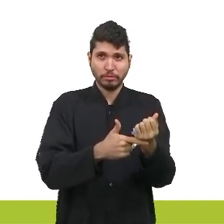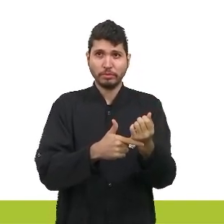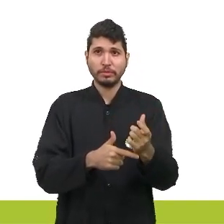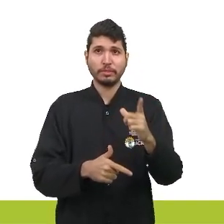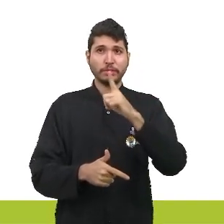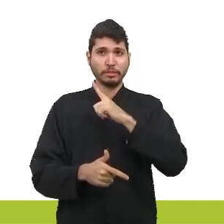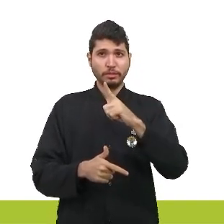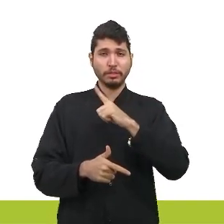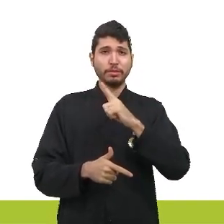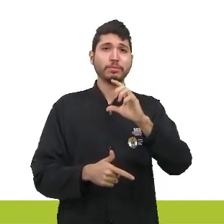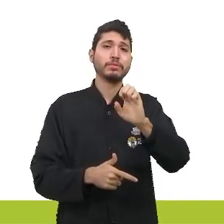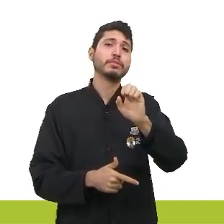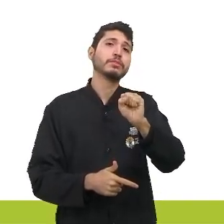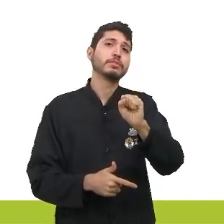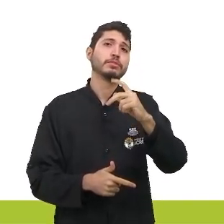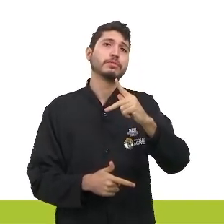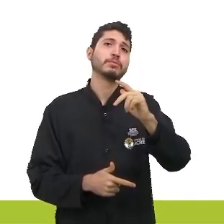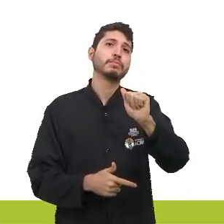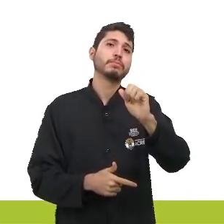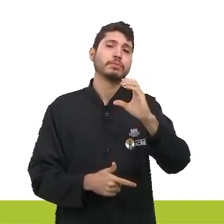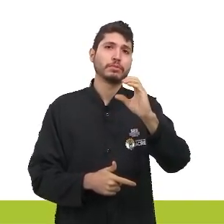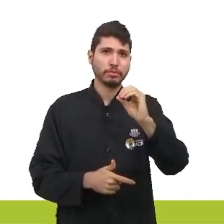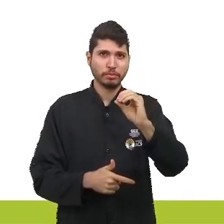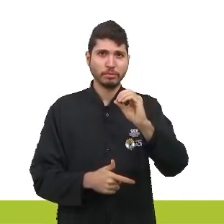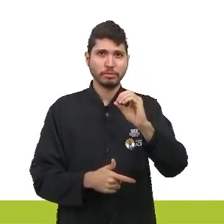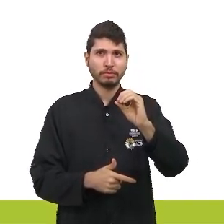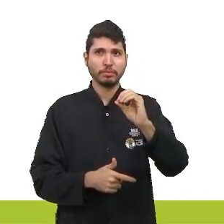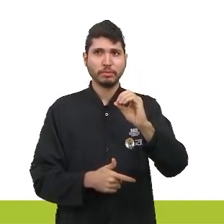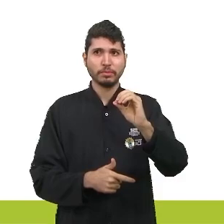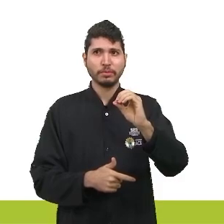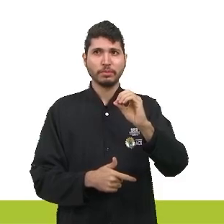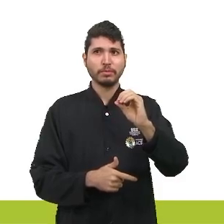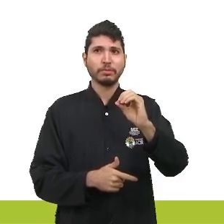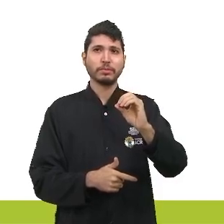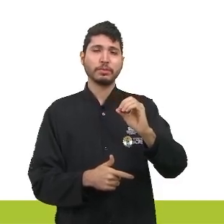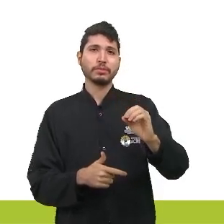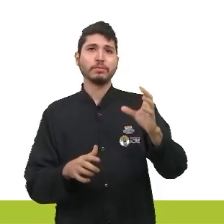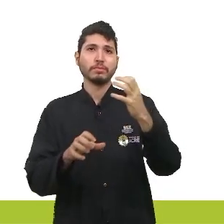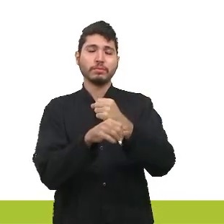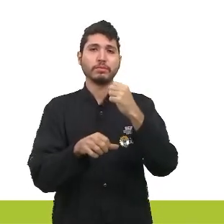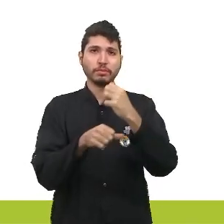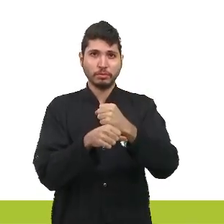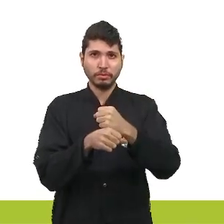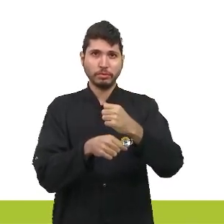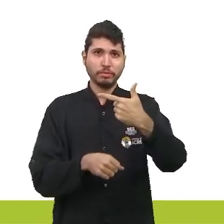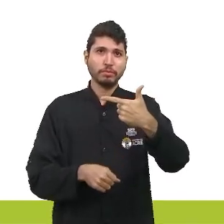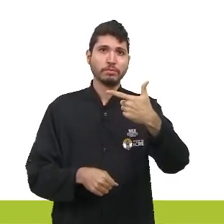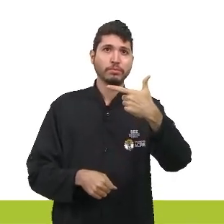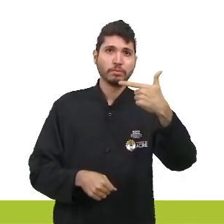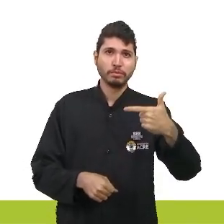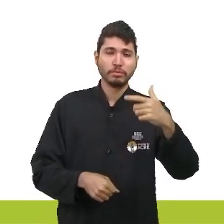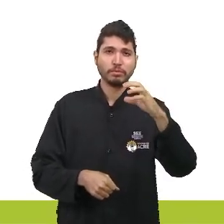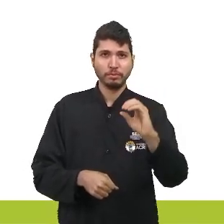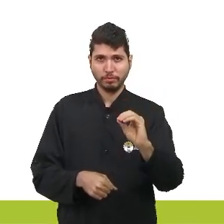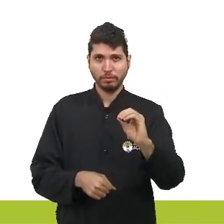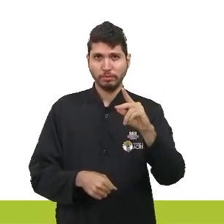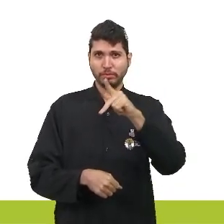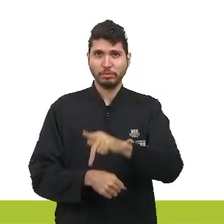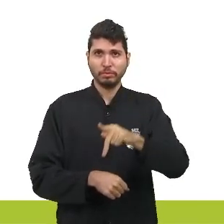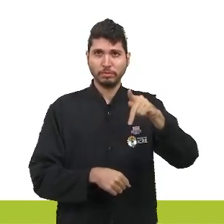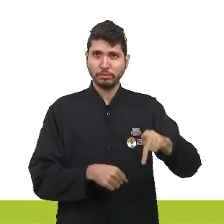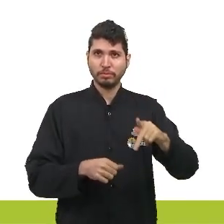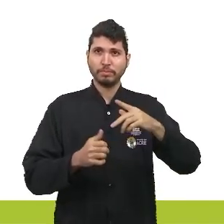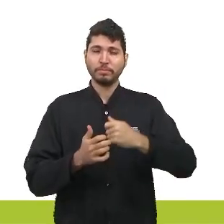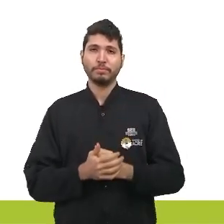espaço amostral de 220 professores. Então, essa questão, esse